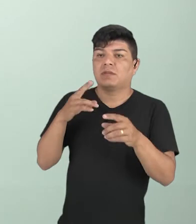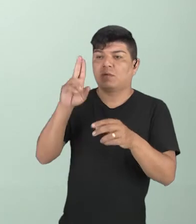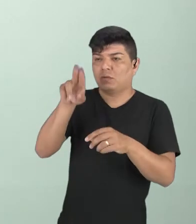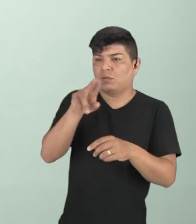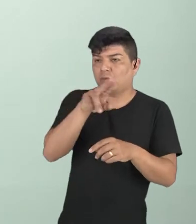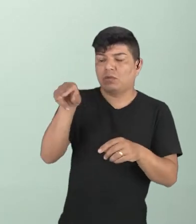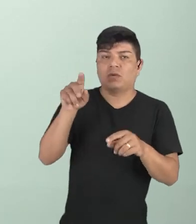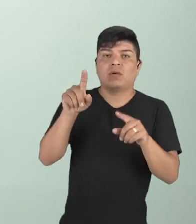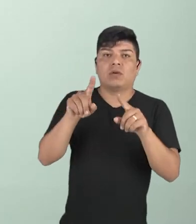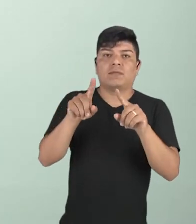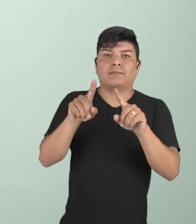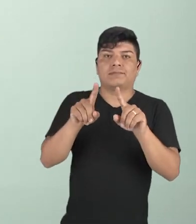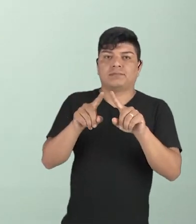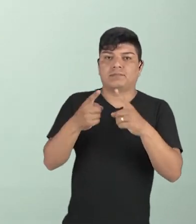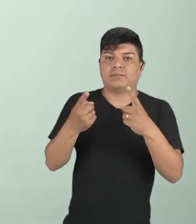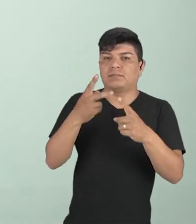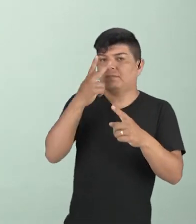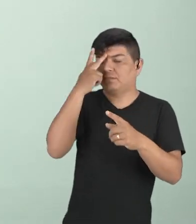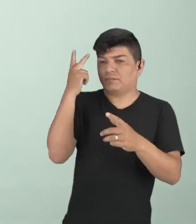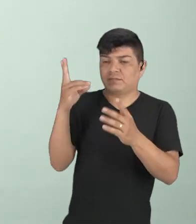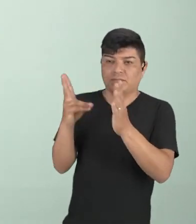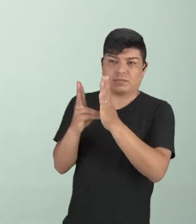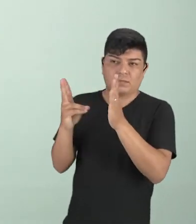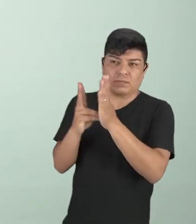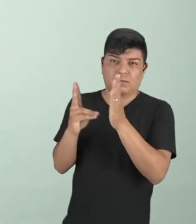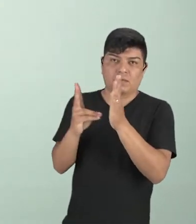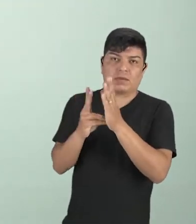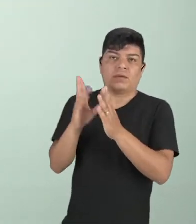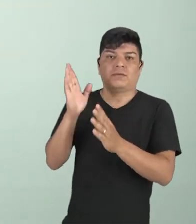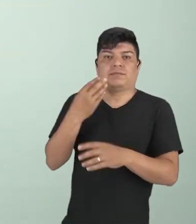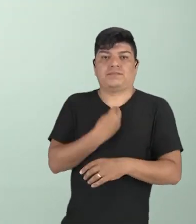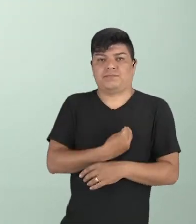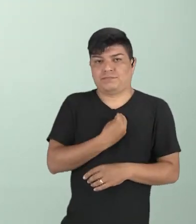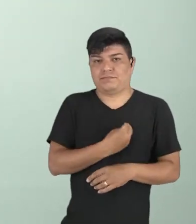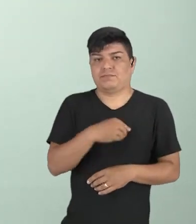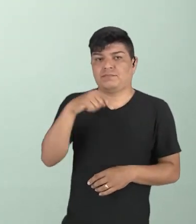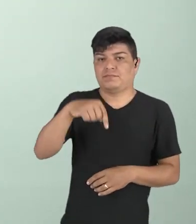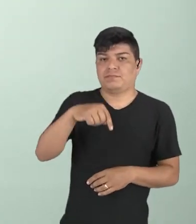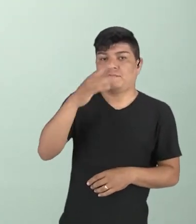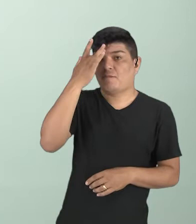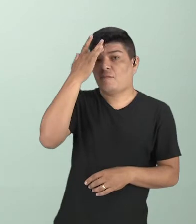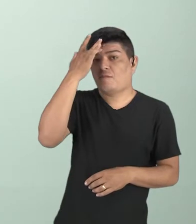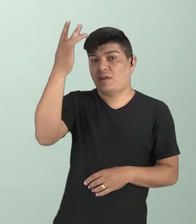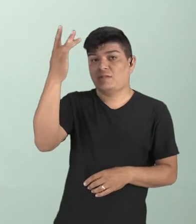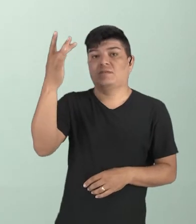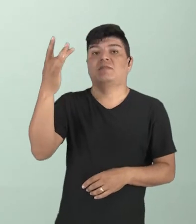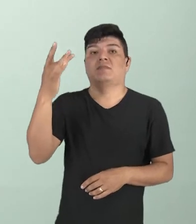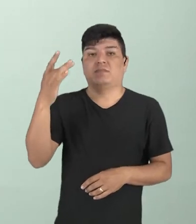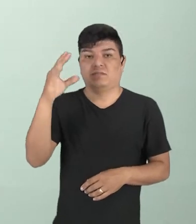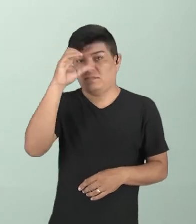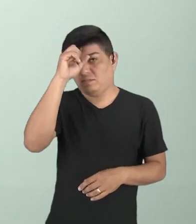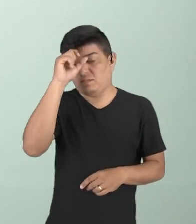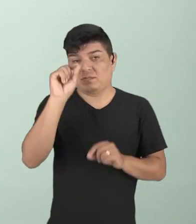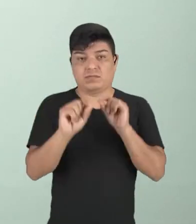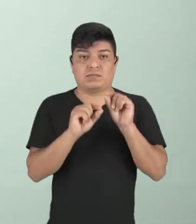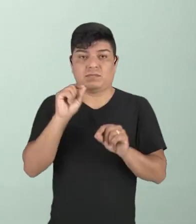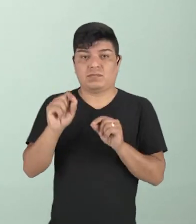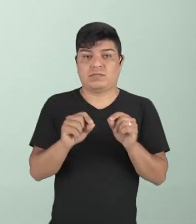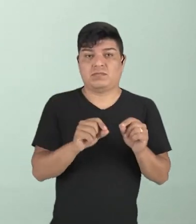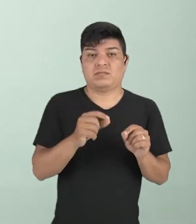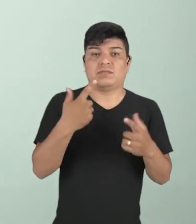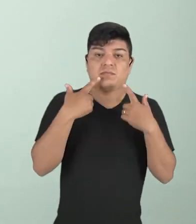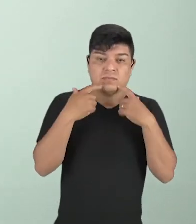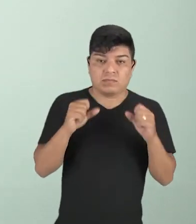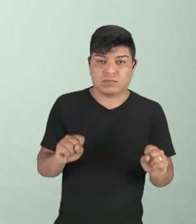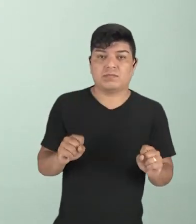que os indígenas, as pessoas que já viviam aqui, fossem facilmente colonizados através dessa